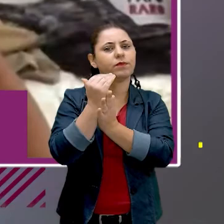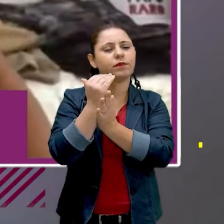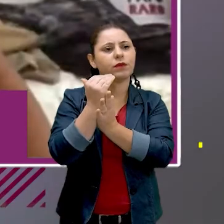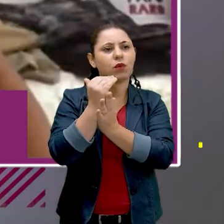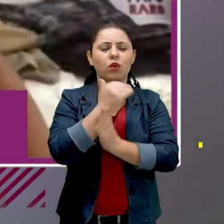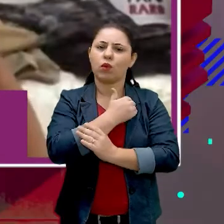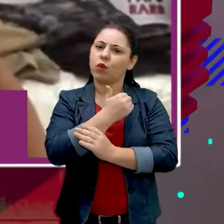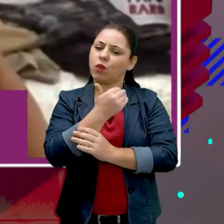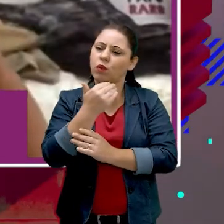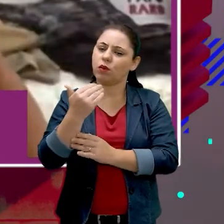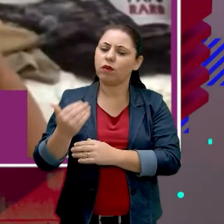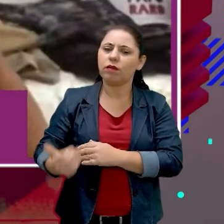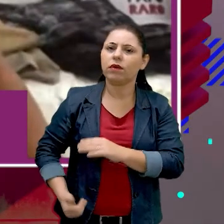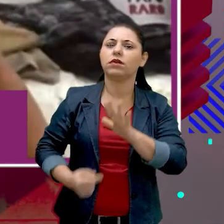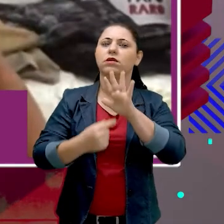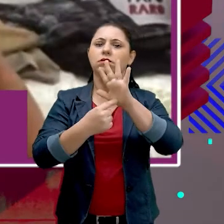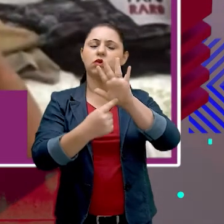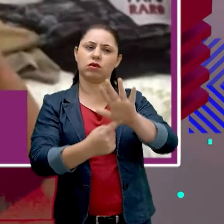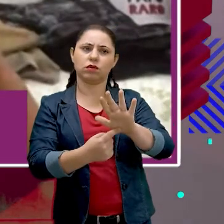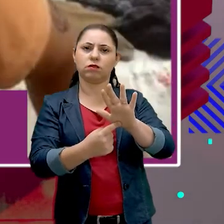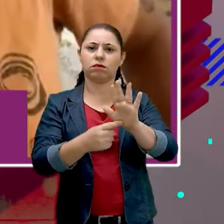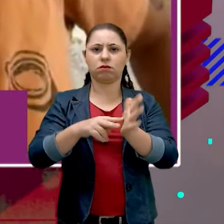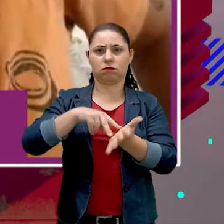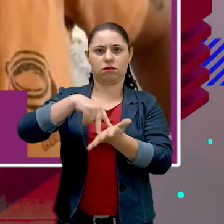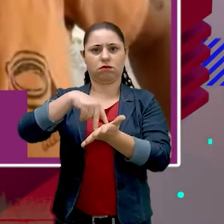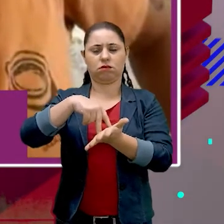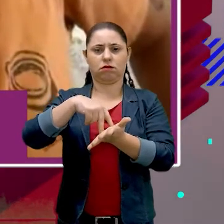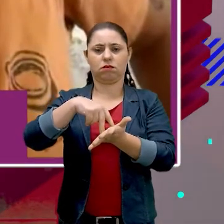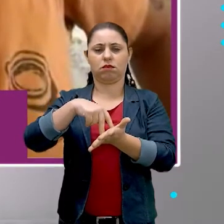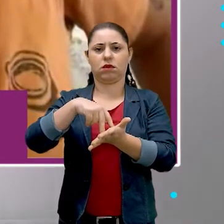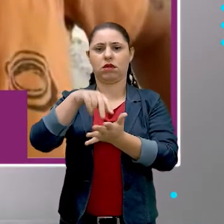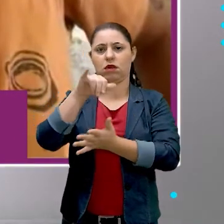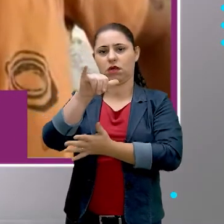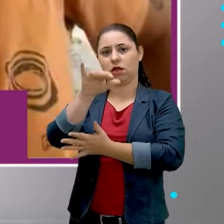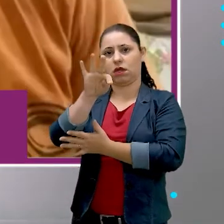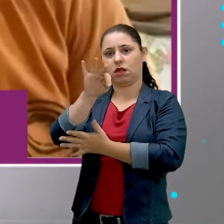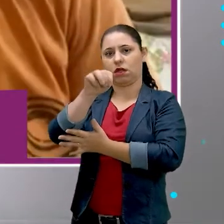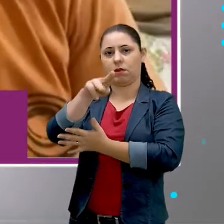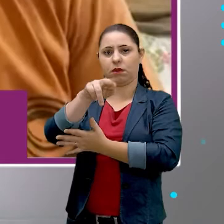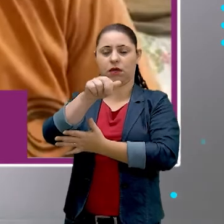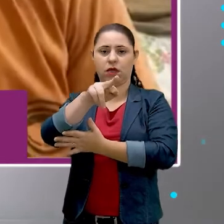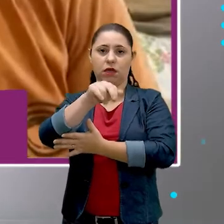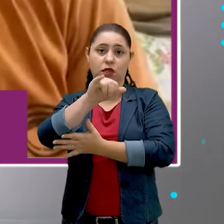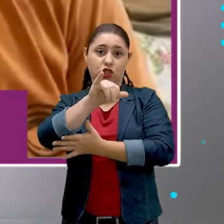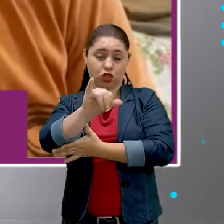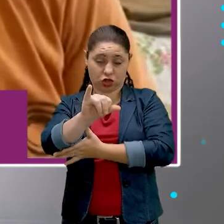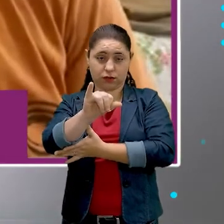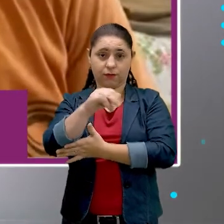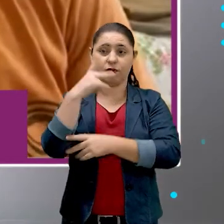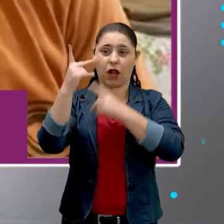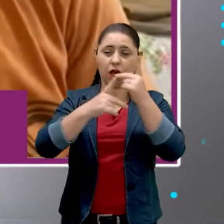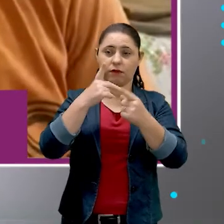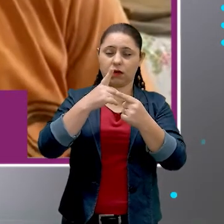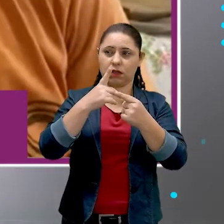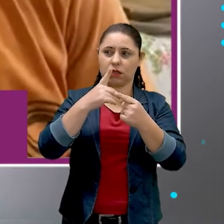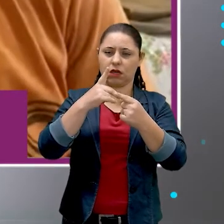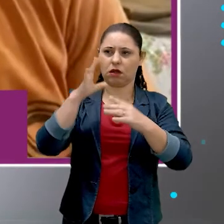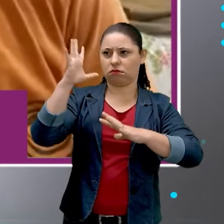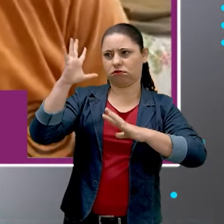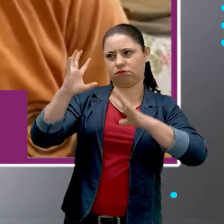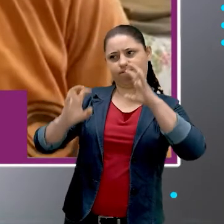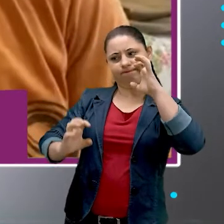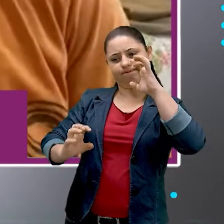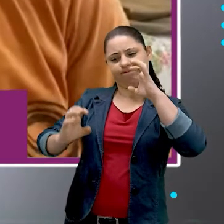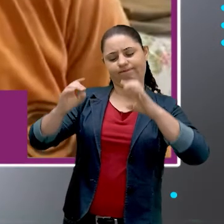o nosso governo até que ele mostrou um tanto quanto de instabilidade. O Itamaraty falava uma coisa e o Palácio Planalto falava outra coisa. Até que